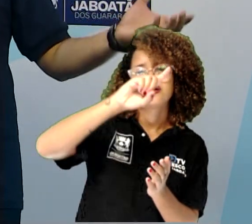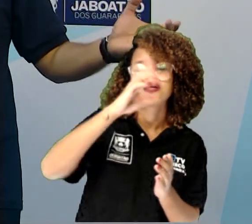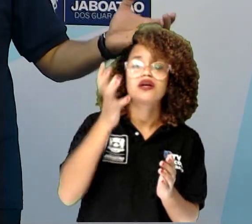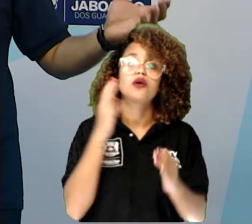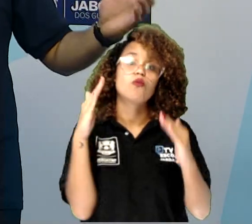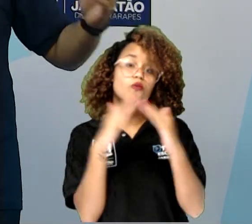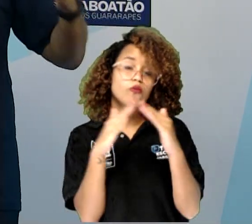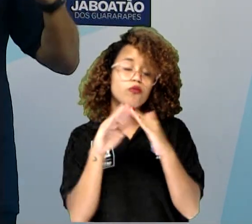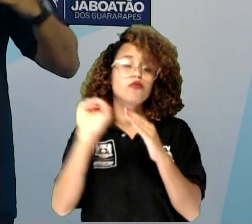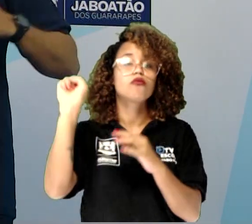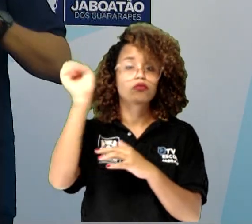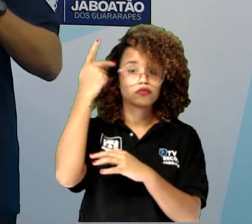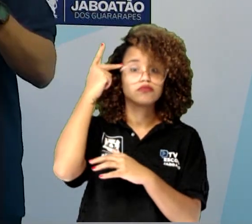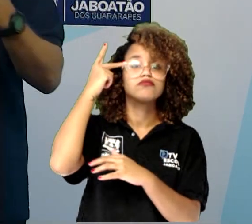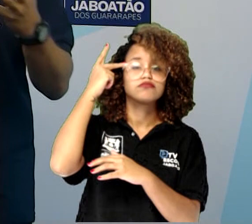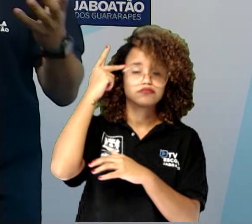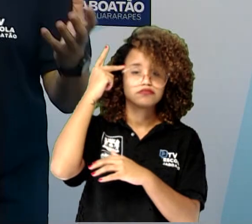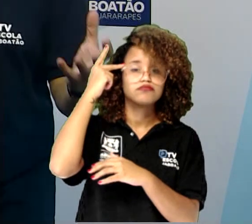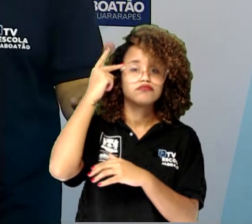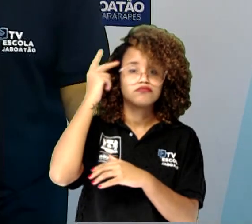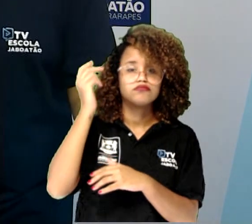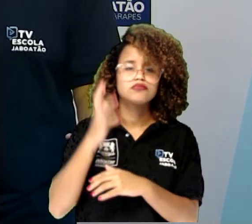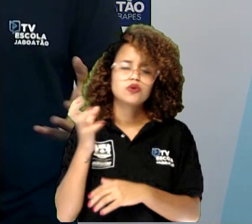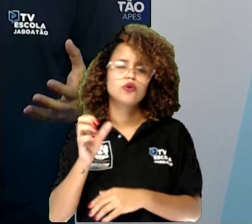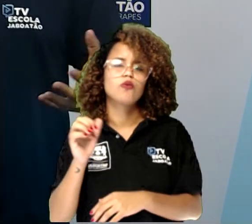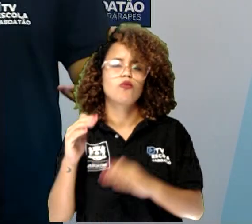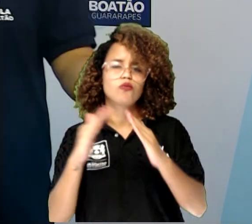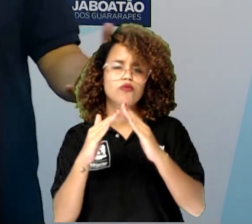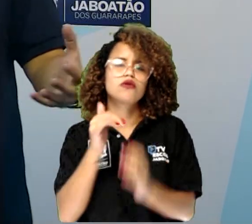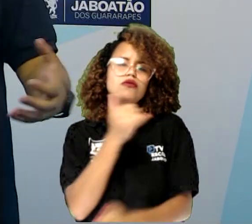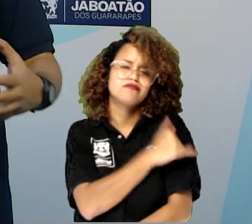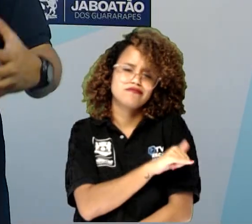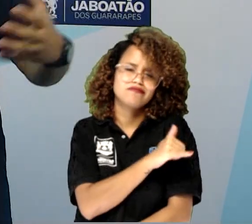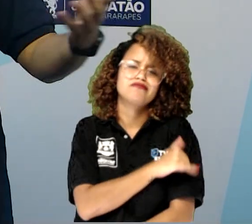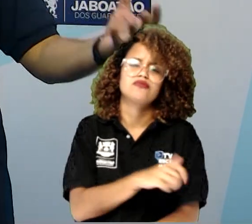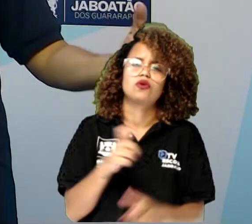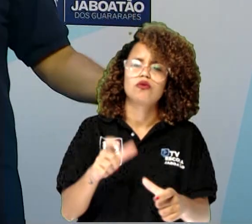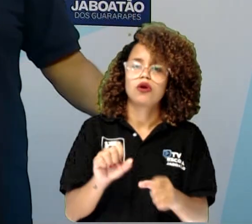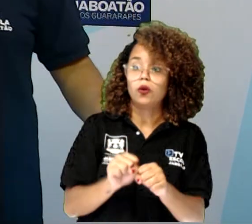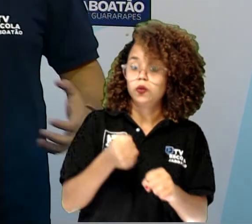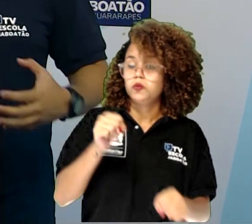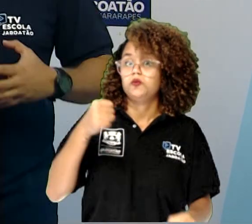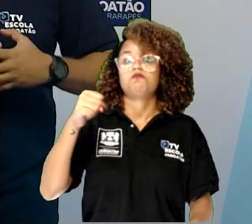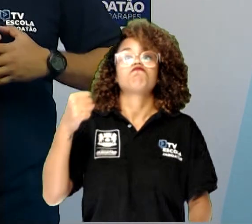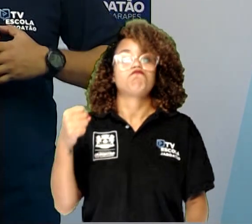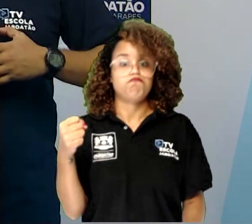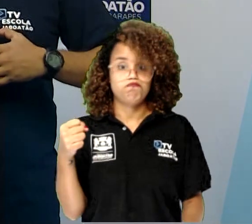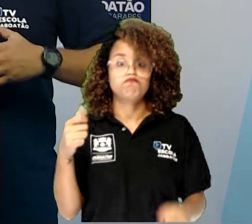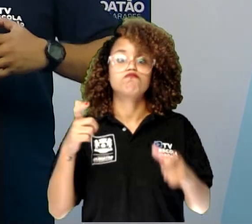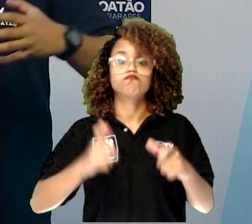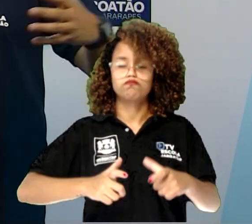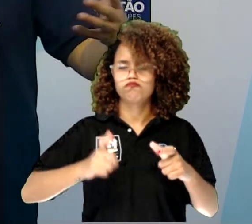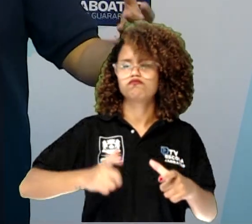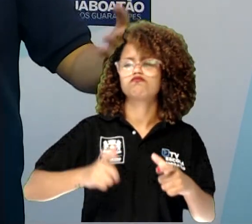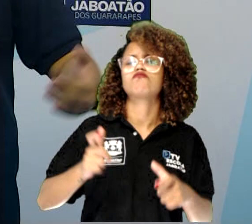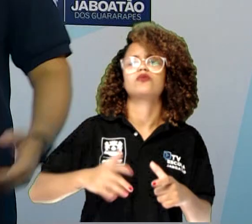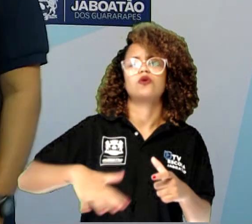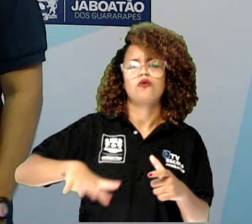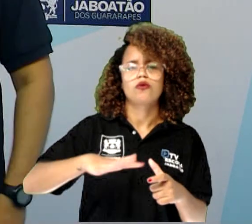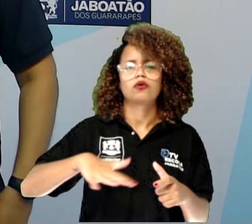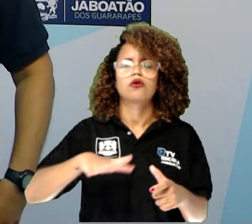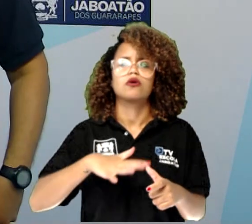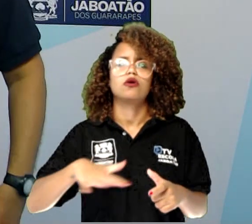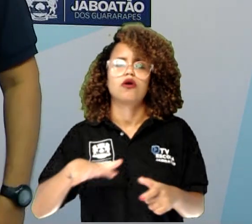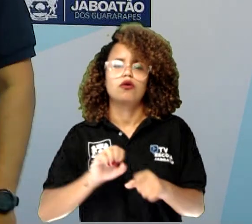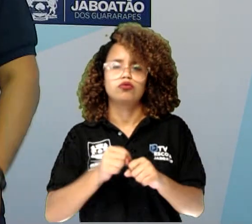São Paulo, tá? Sonho de morar no Rio de Janeiro, que era a grande capital ali, né? A região mais desenvolvida,